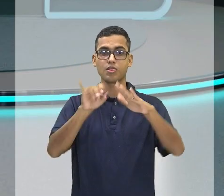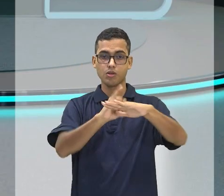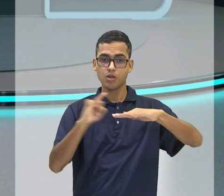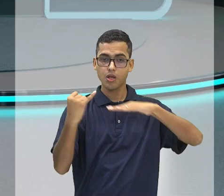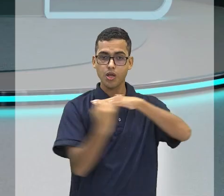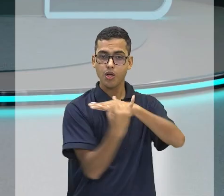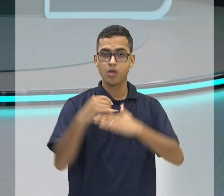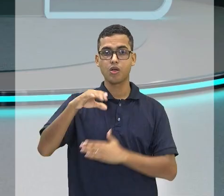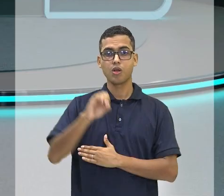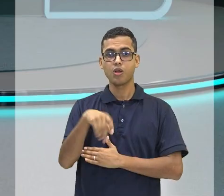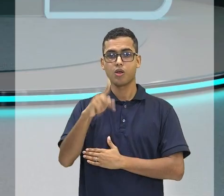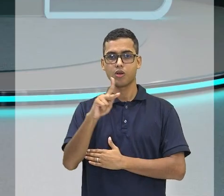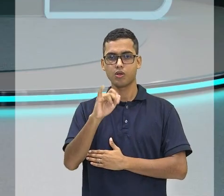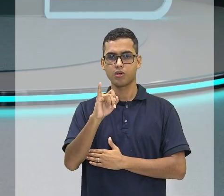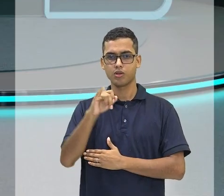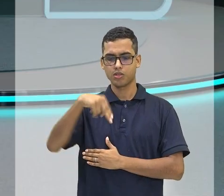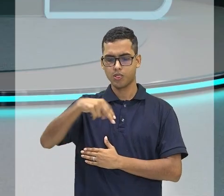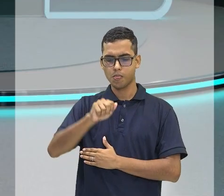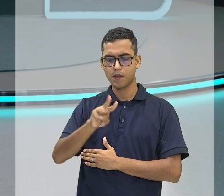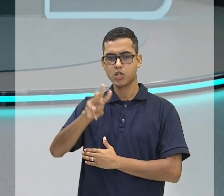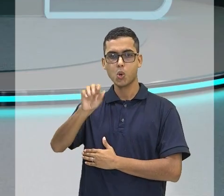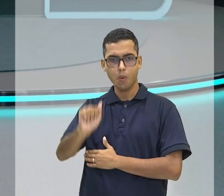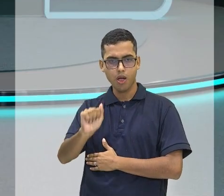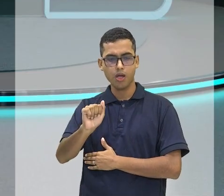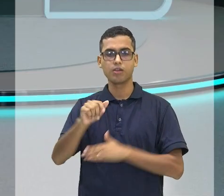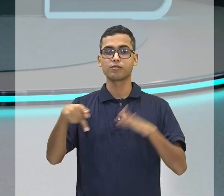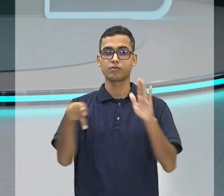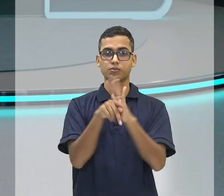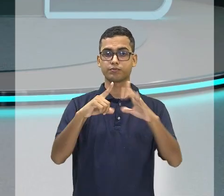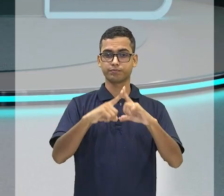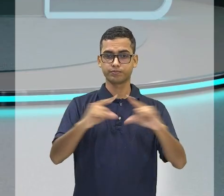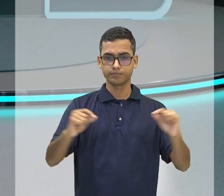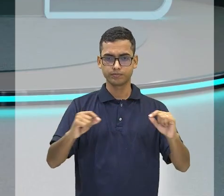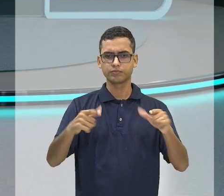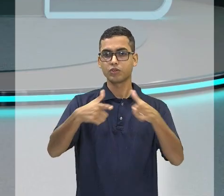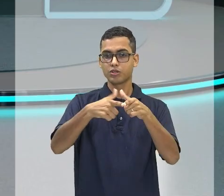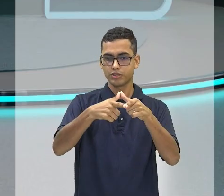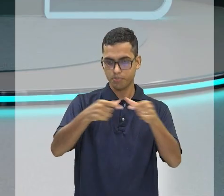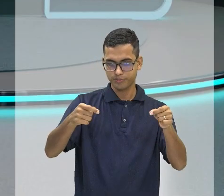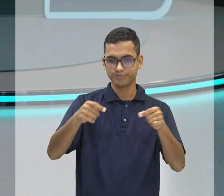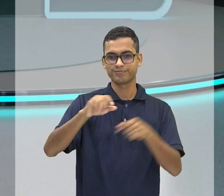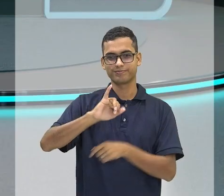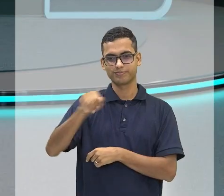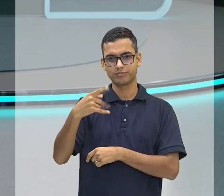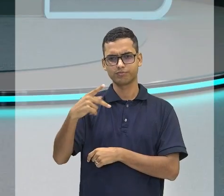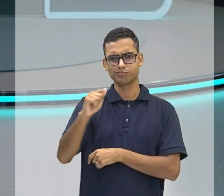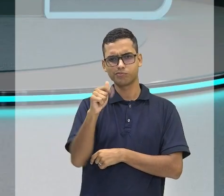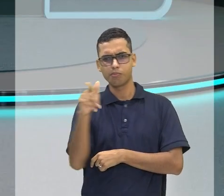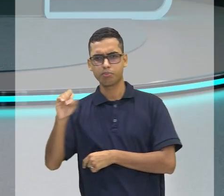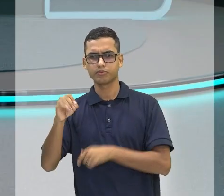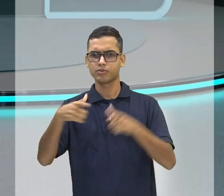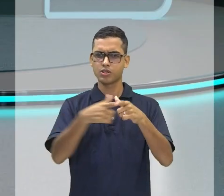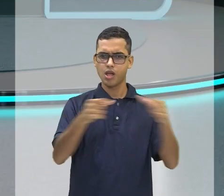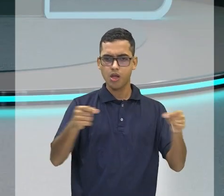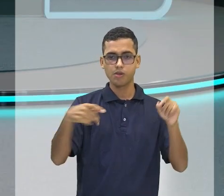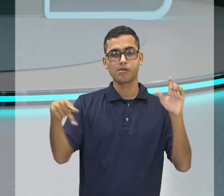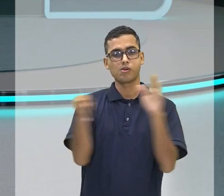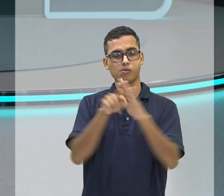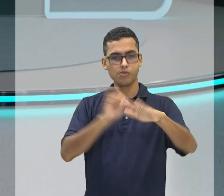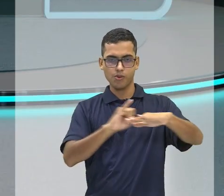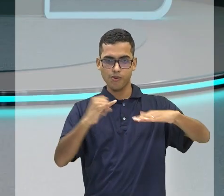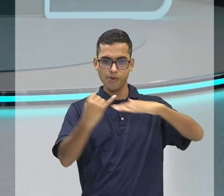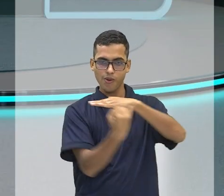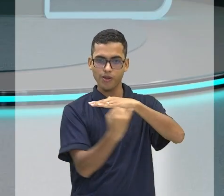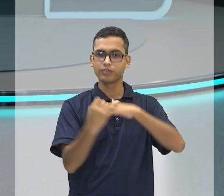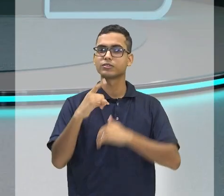de Okinawa, no Japão. O que foi que aconteceu? Então, Okinawa é uma ilha, né, que tinha aí